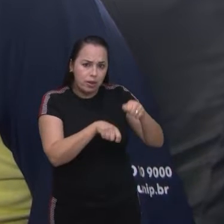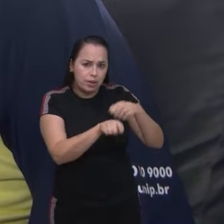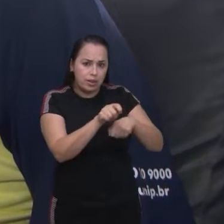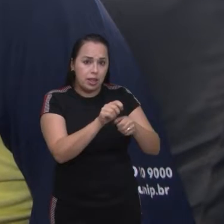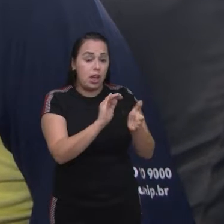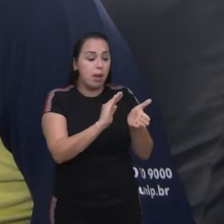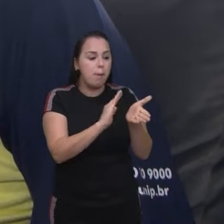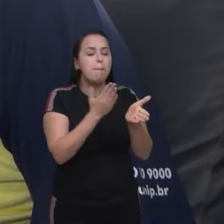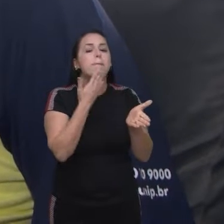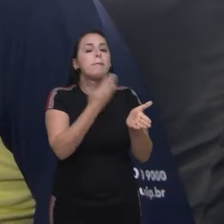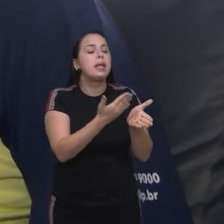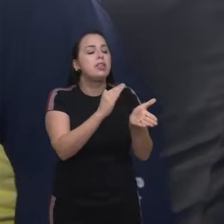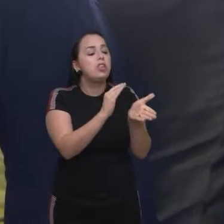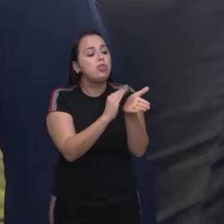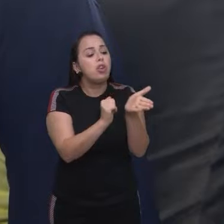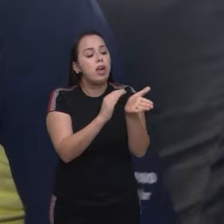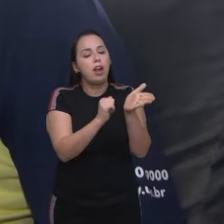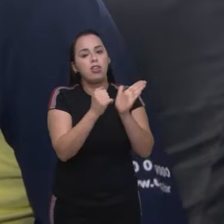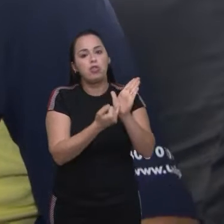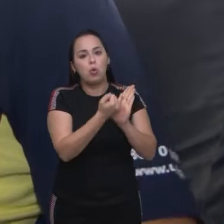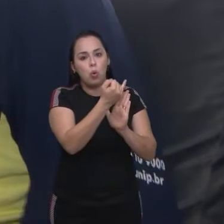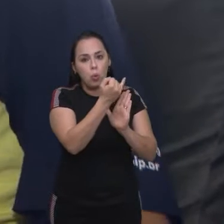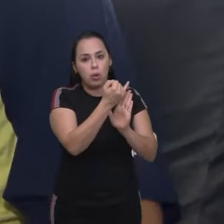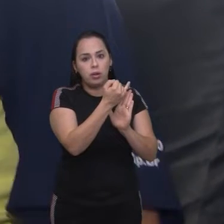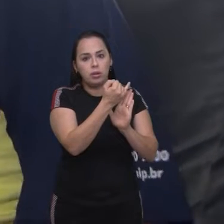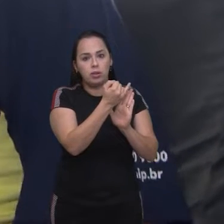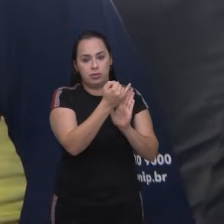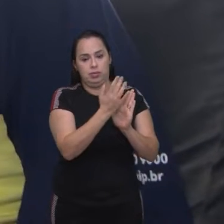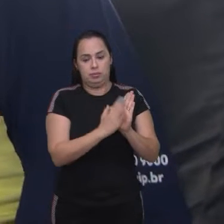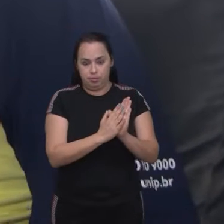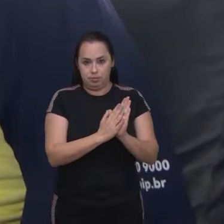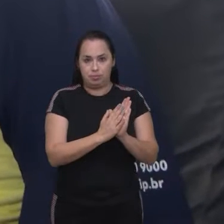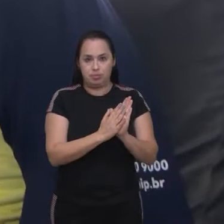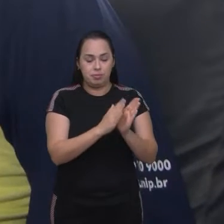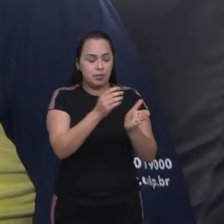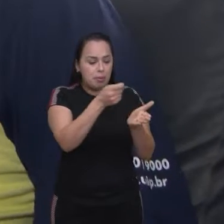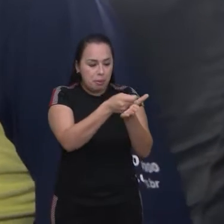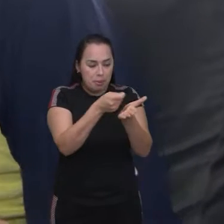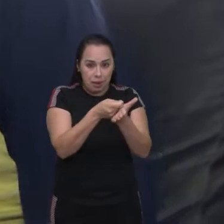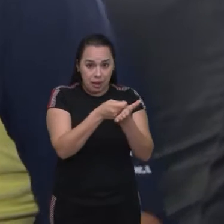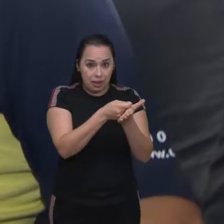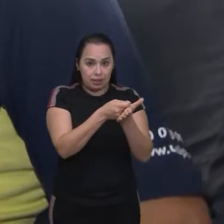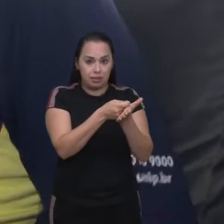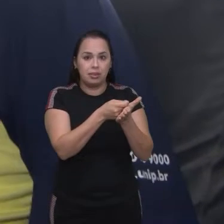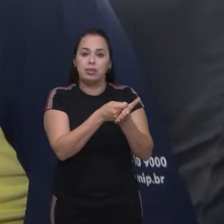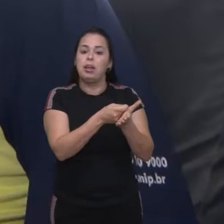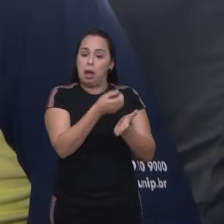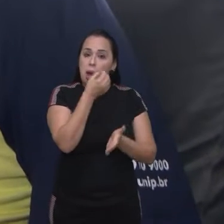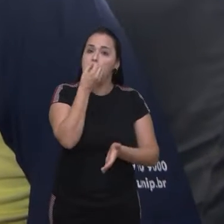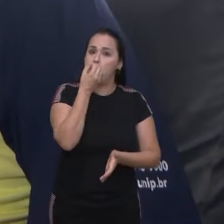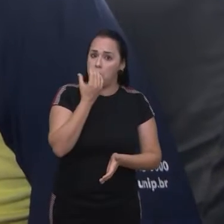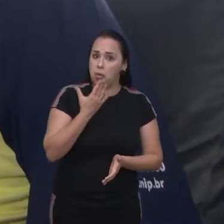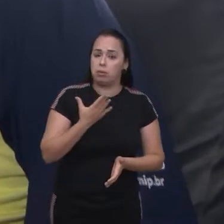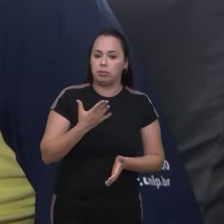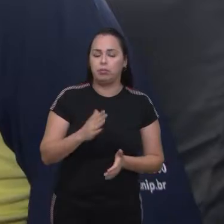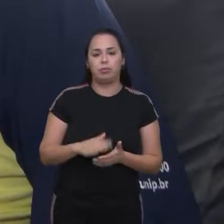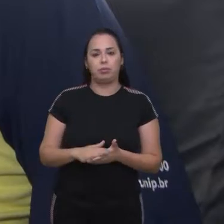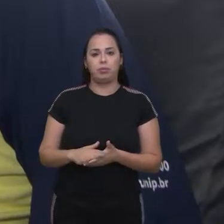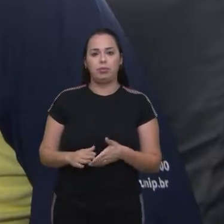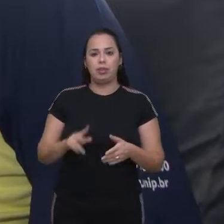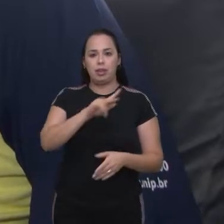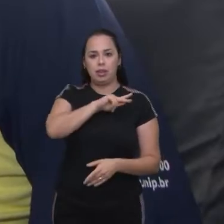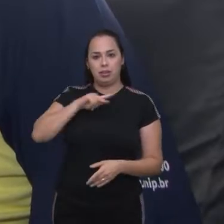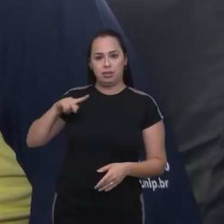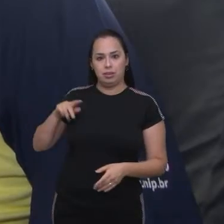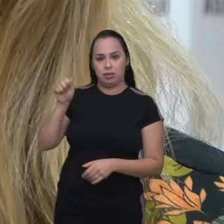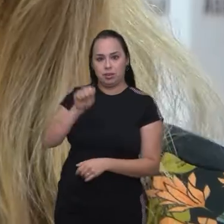de negociar, né, e retirar esses juros pelo período que você está antecipando o pagamento,